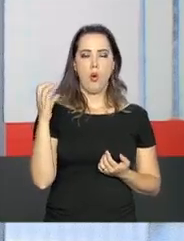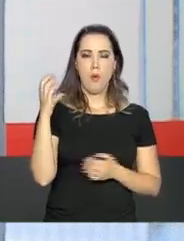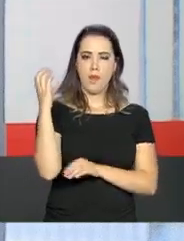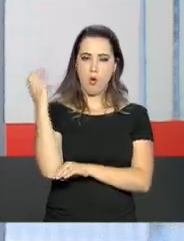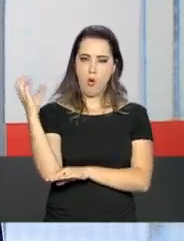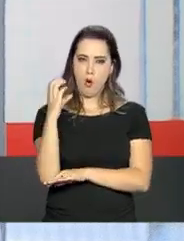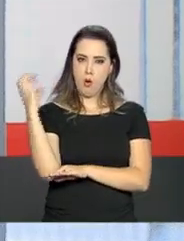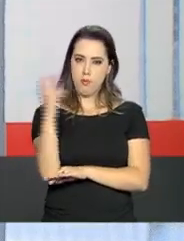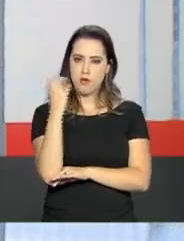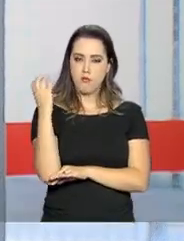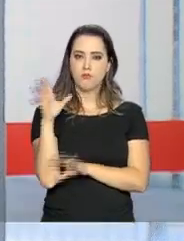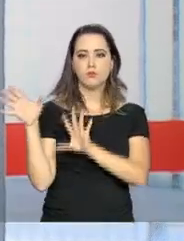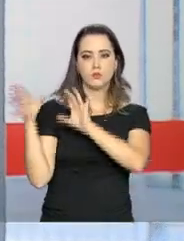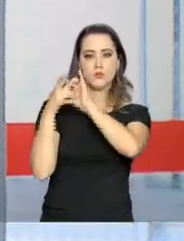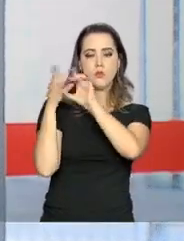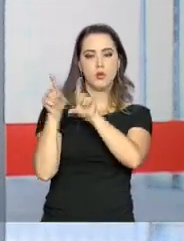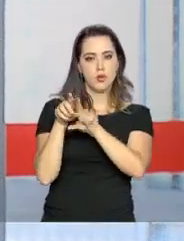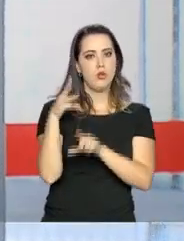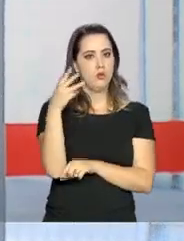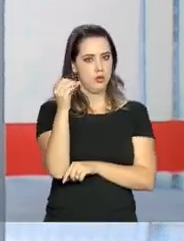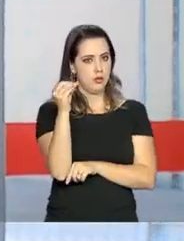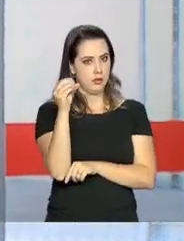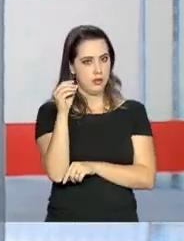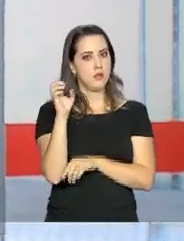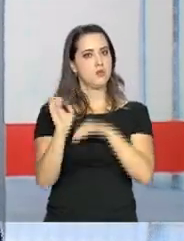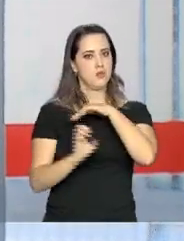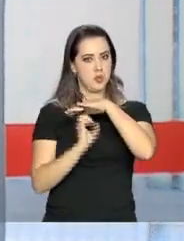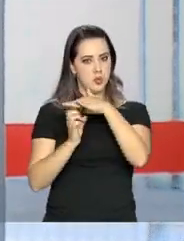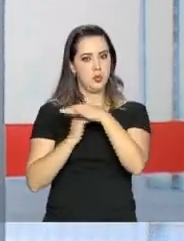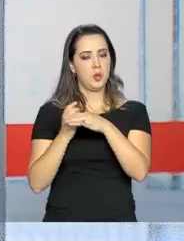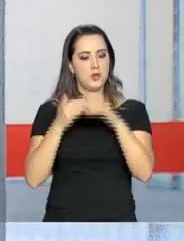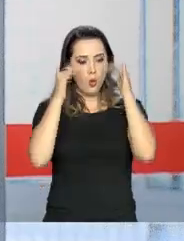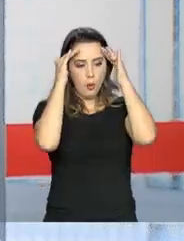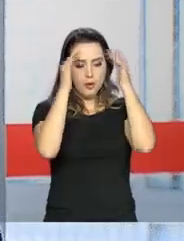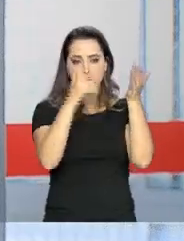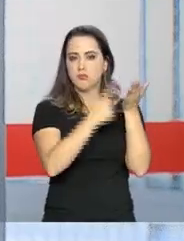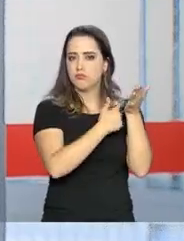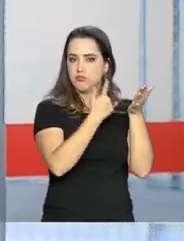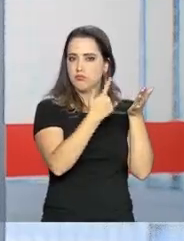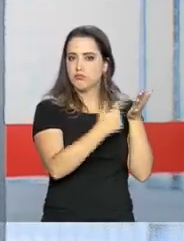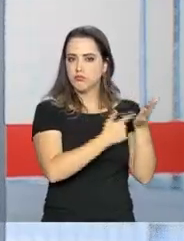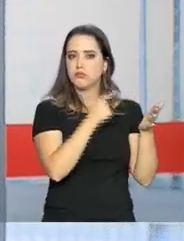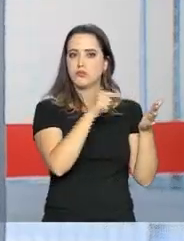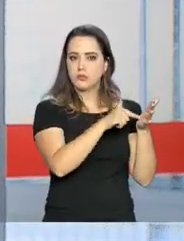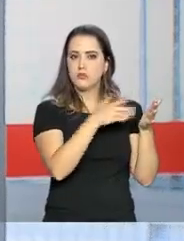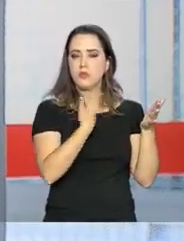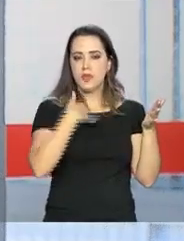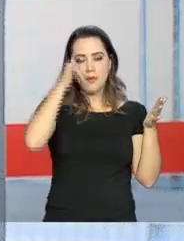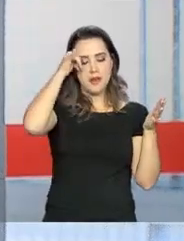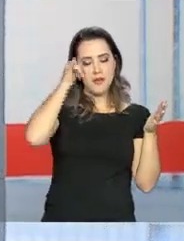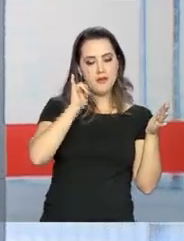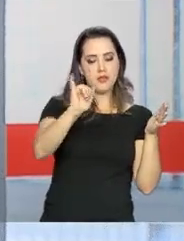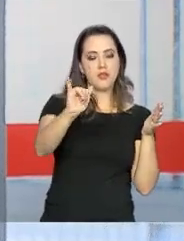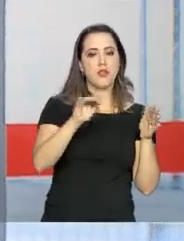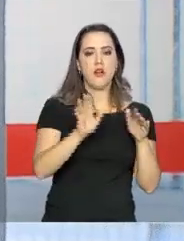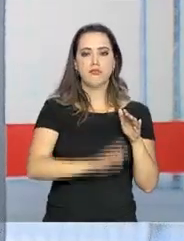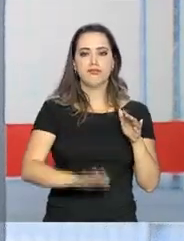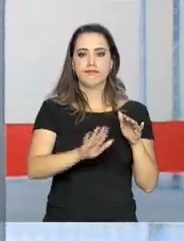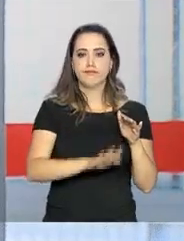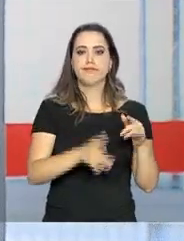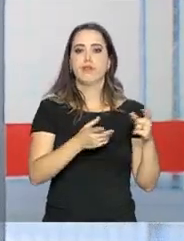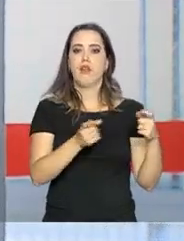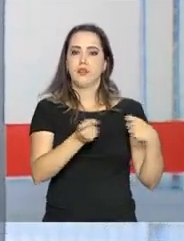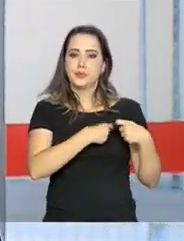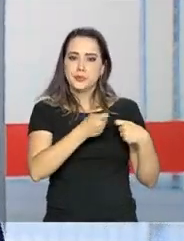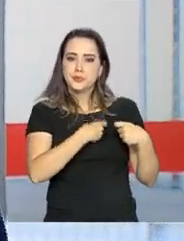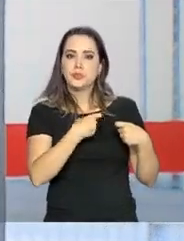sul-americano conta com 300 empresas que põem em prática o manual e viu aumentar em cerca de 80% o número de